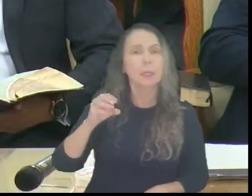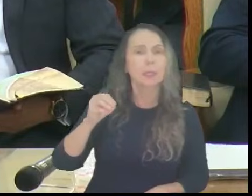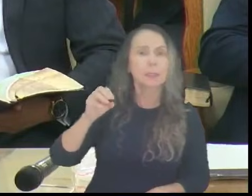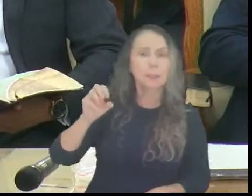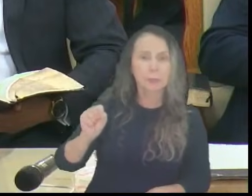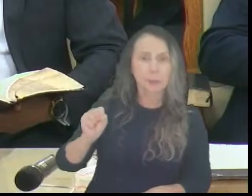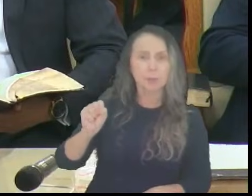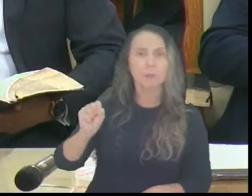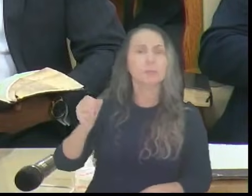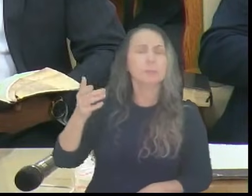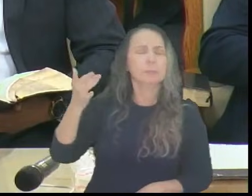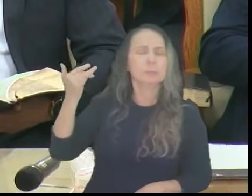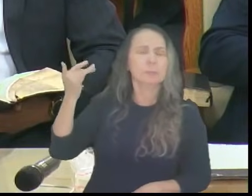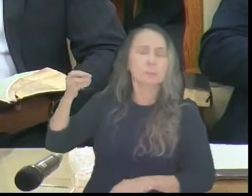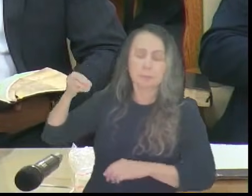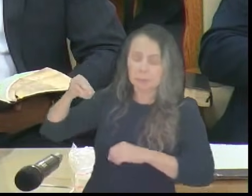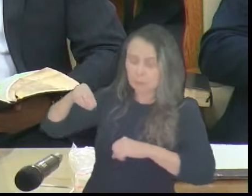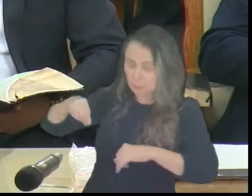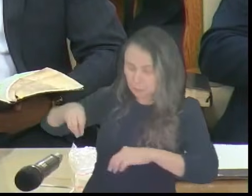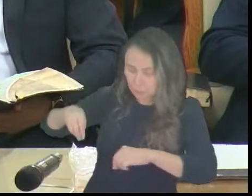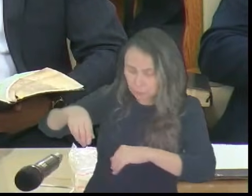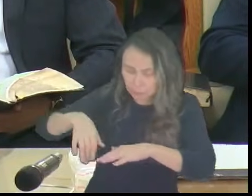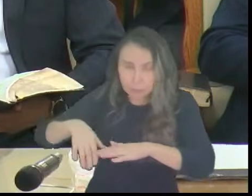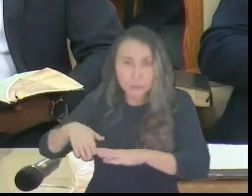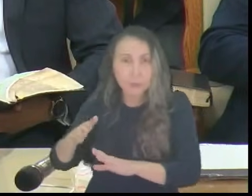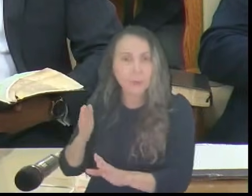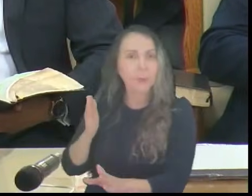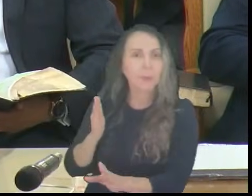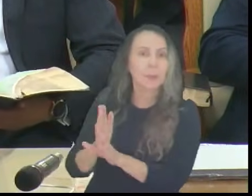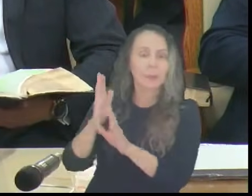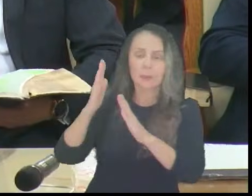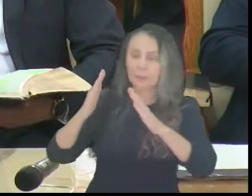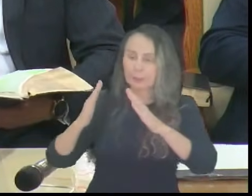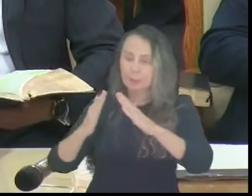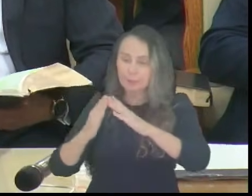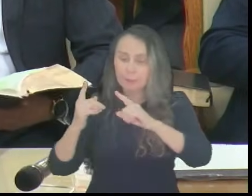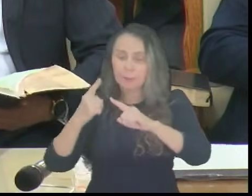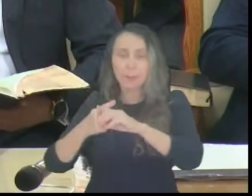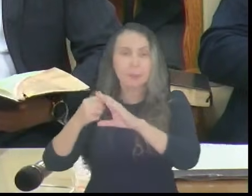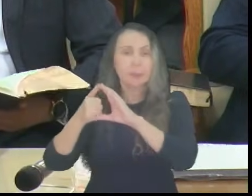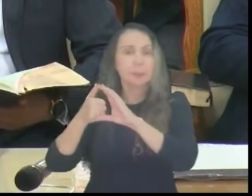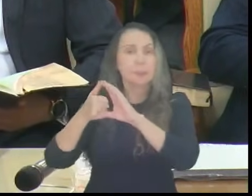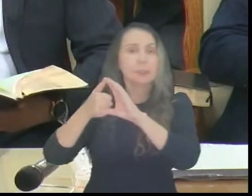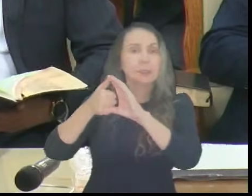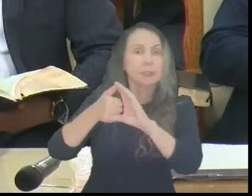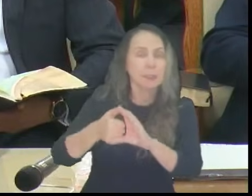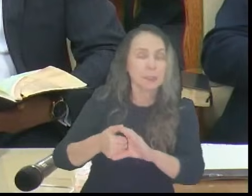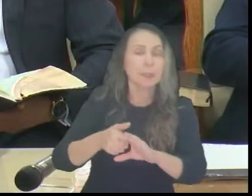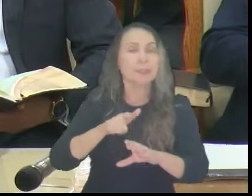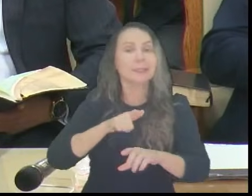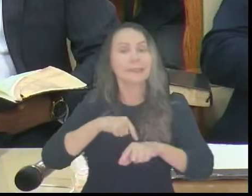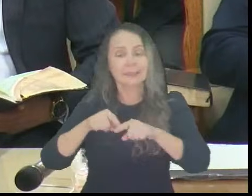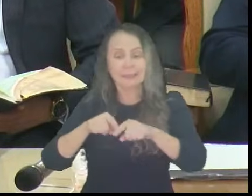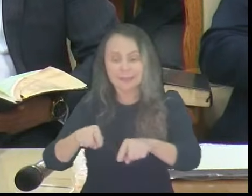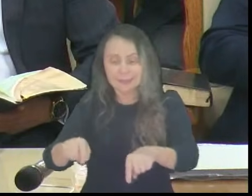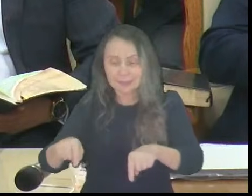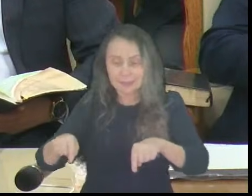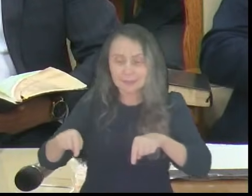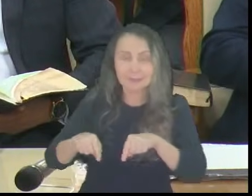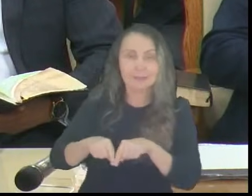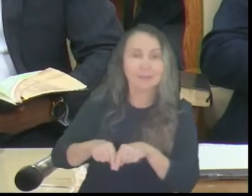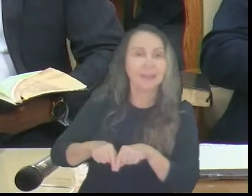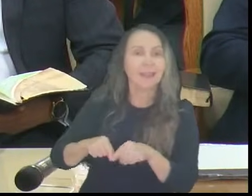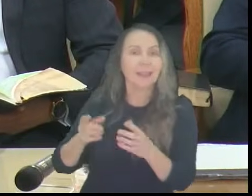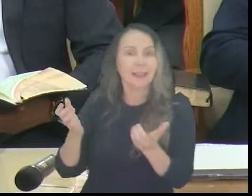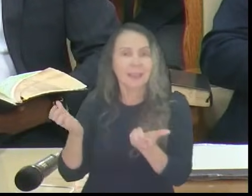debaixo da areia uma grande igreja cristã, com batistério, até com sala de escola para crianças. Essa